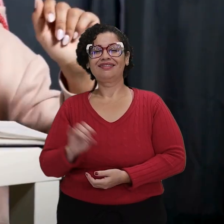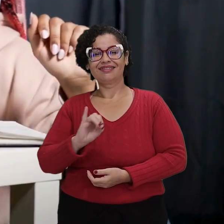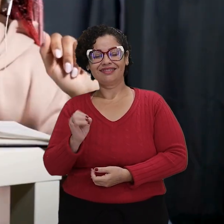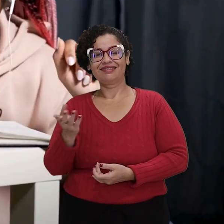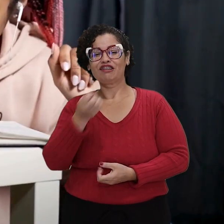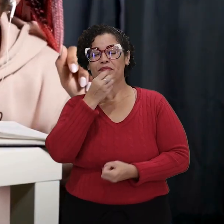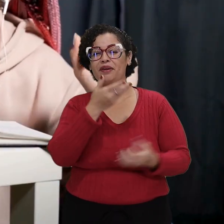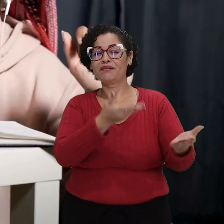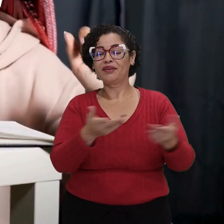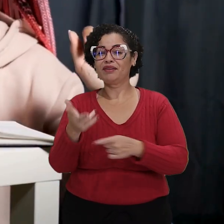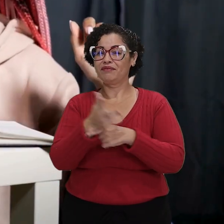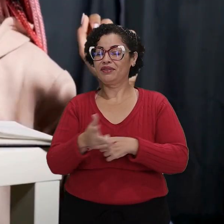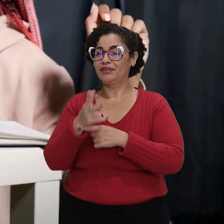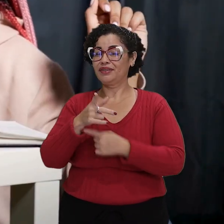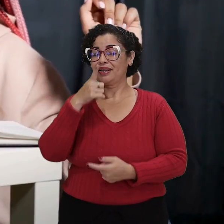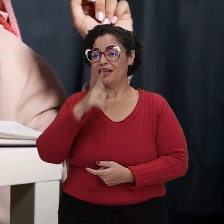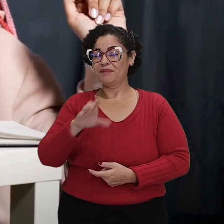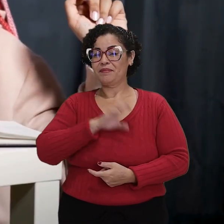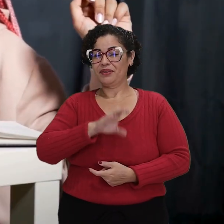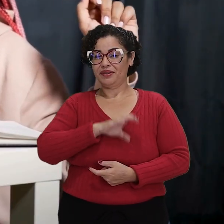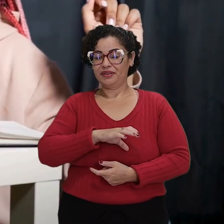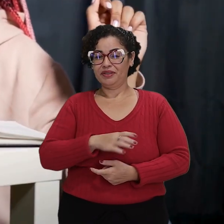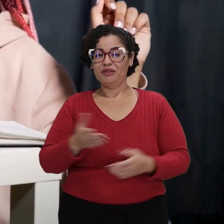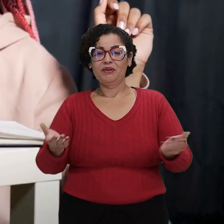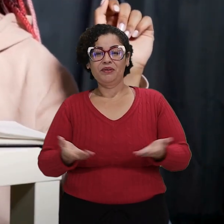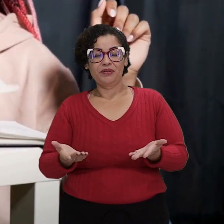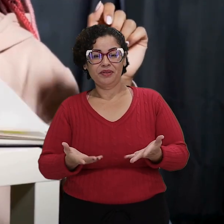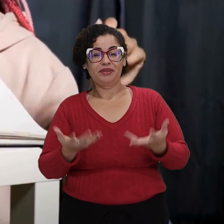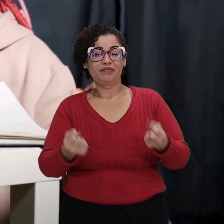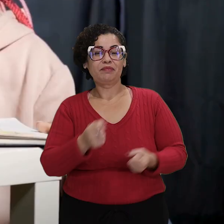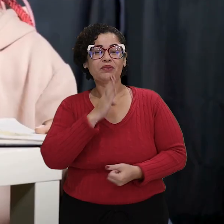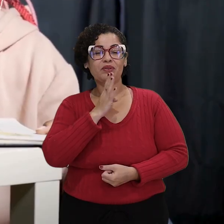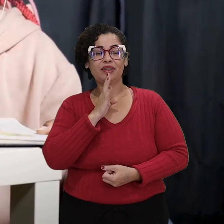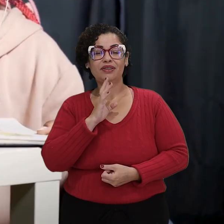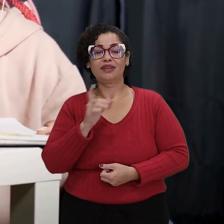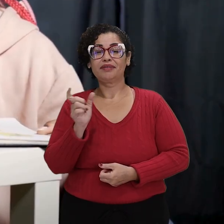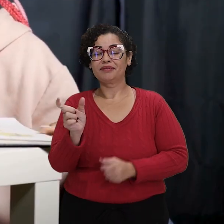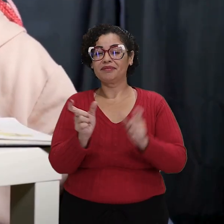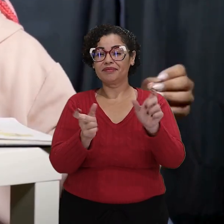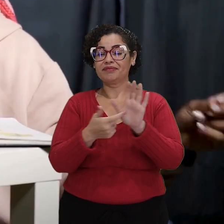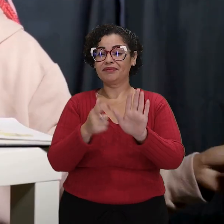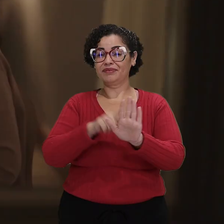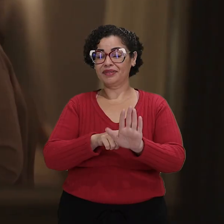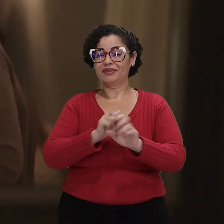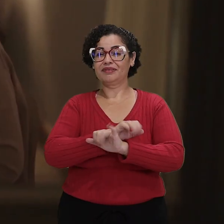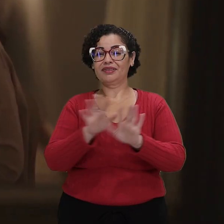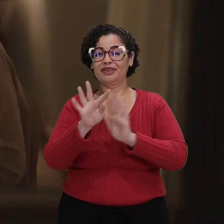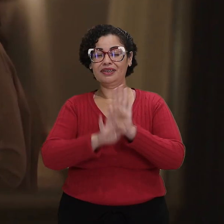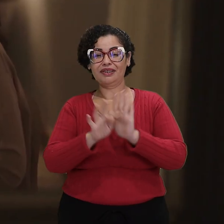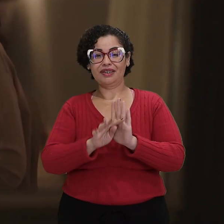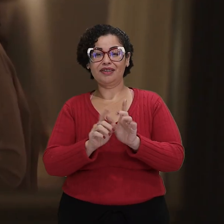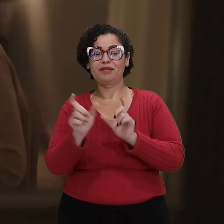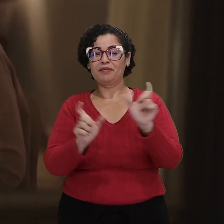Olá, seja bem-vindo a mais uma videoaula de língua portuguesa. Hoje vamos conhecer duas figuras de linguagem que deixam